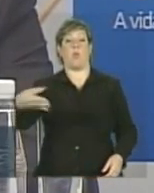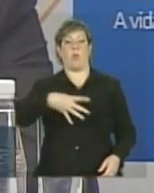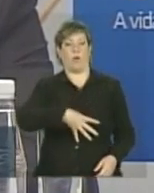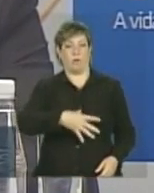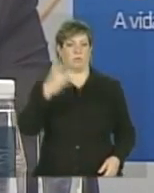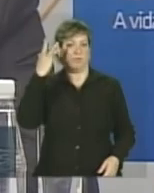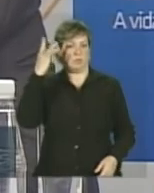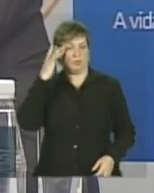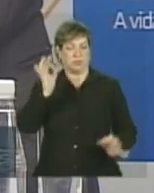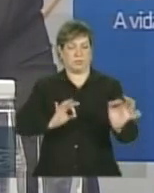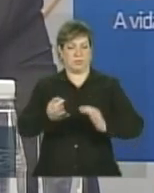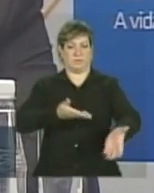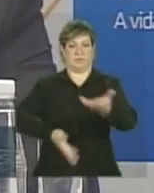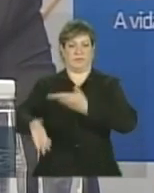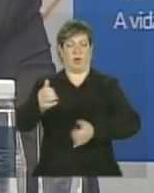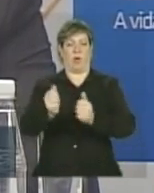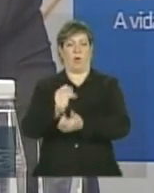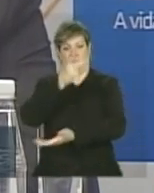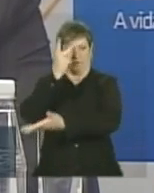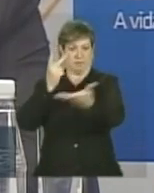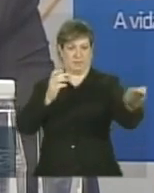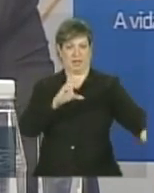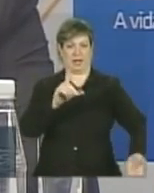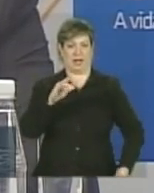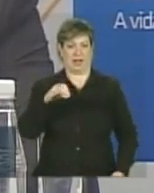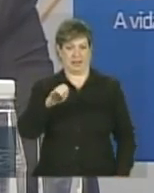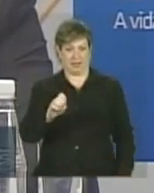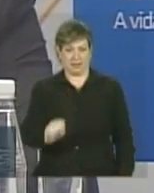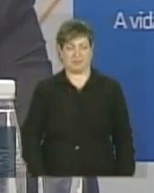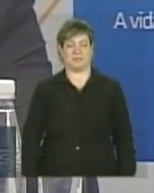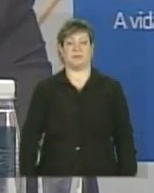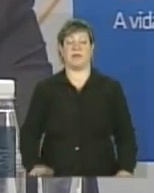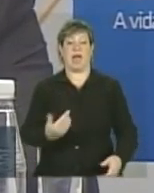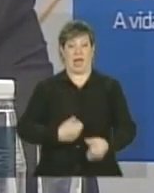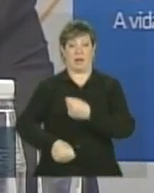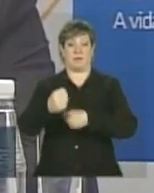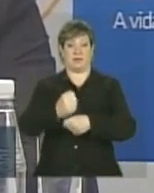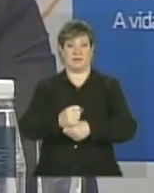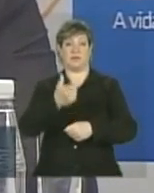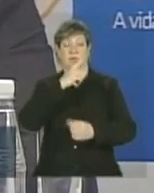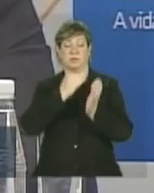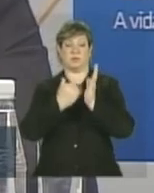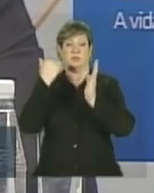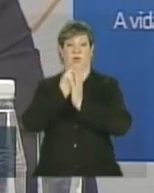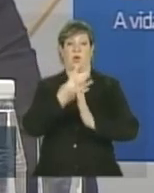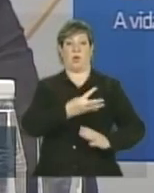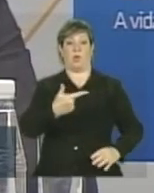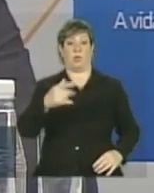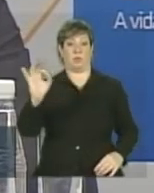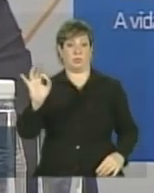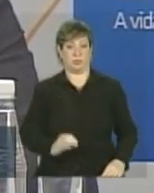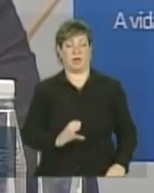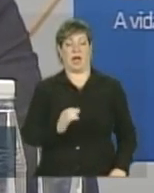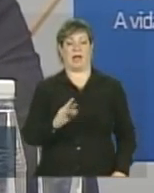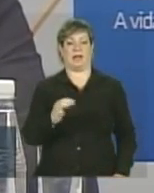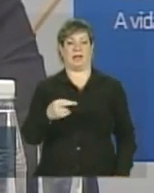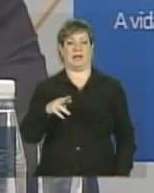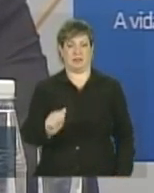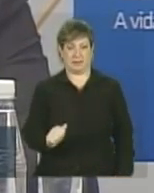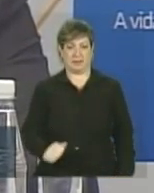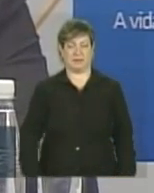com essa nova estratégia de relacionamento com nossos clientes. Nós chegamos, no ano passado, crescemos 42% da nossa carteira.